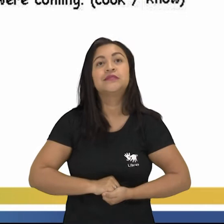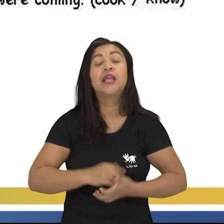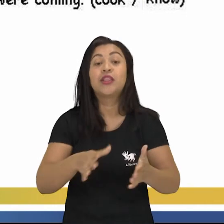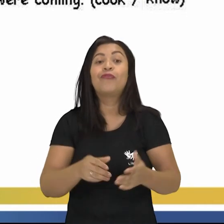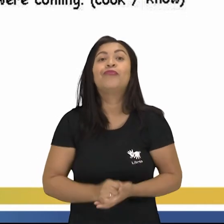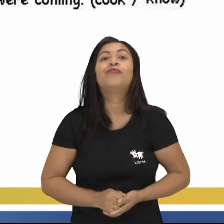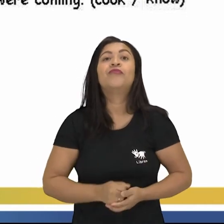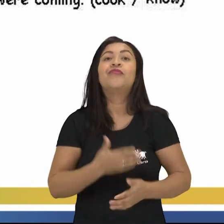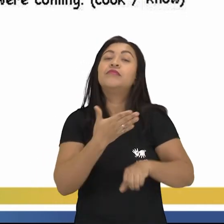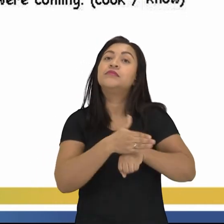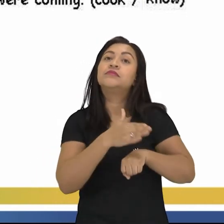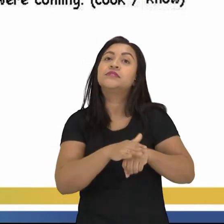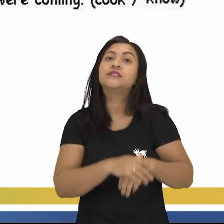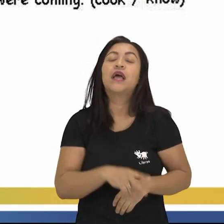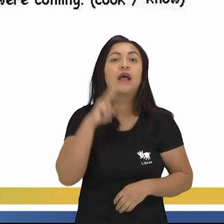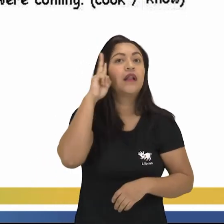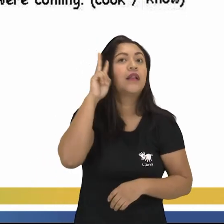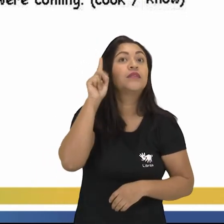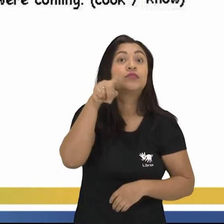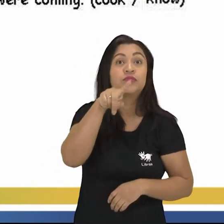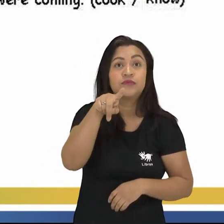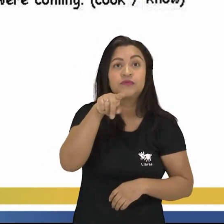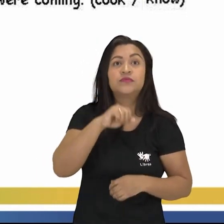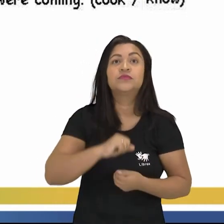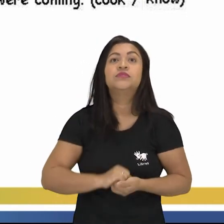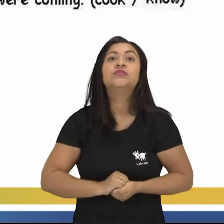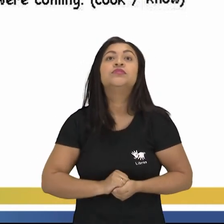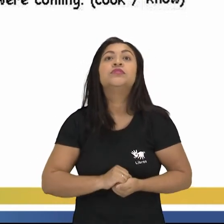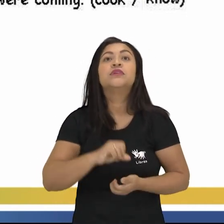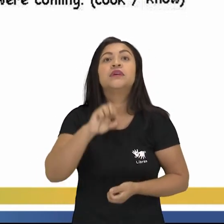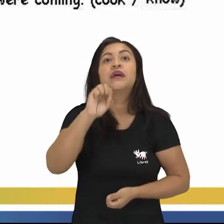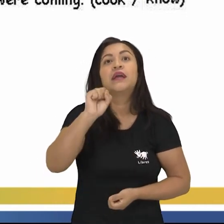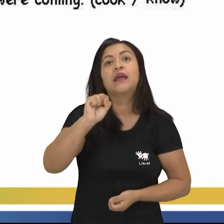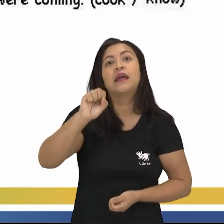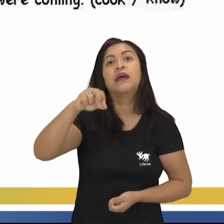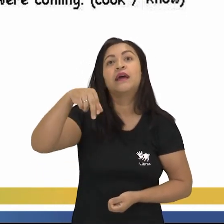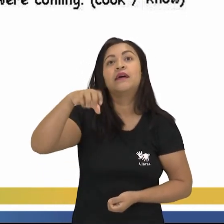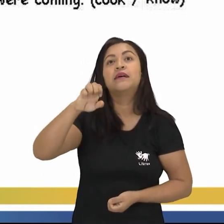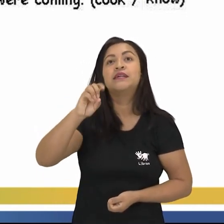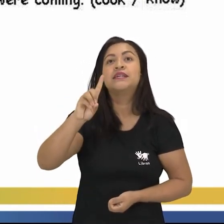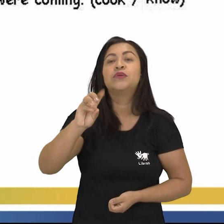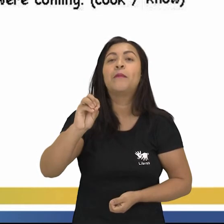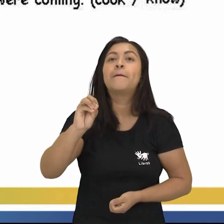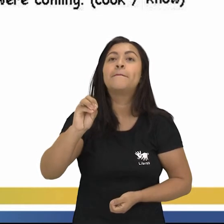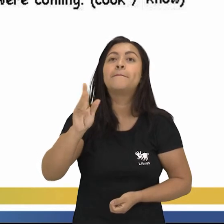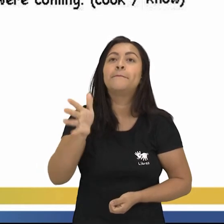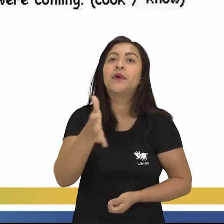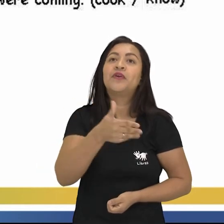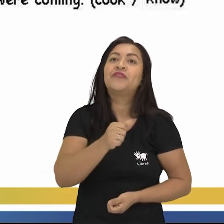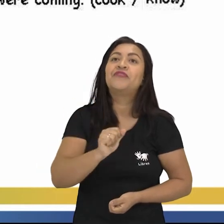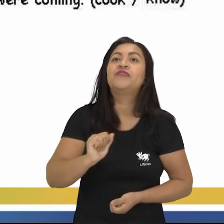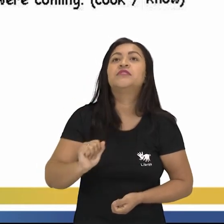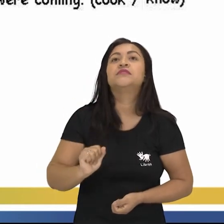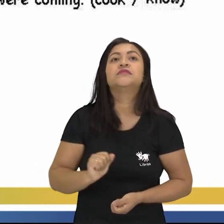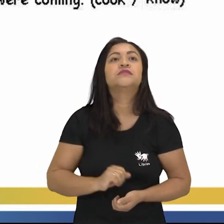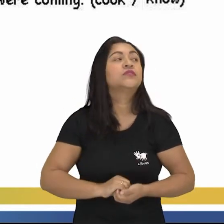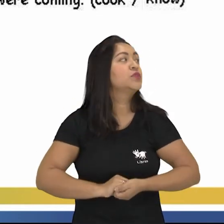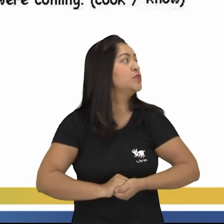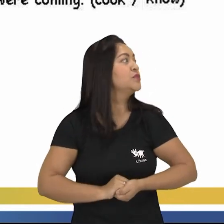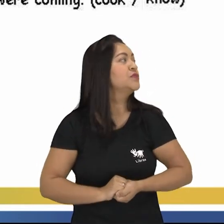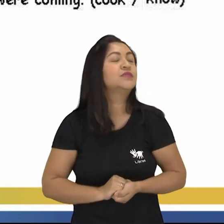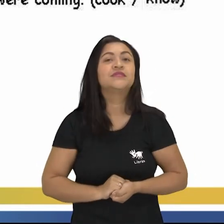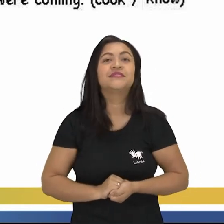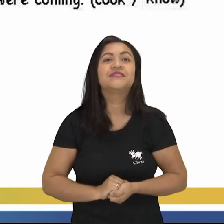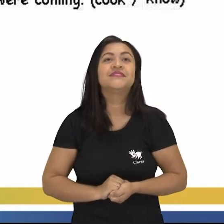ideia. Lembrando para você que a if clause na third conditional vem no past perfect e o resultado vem com would, have e